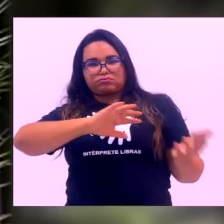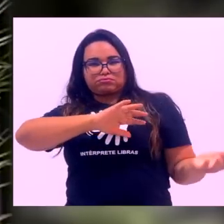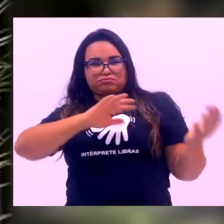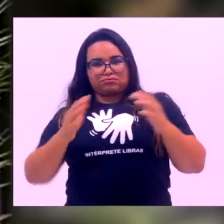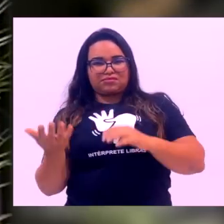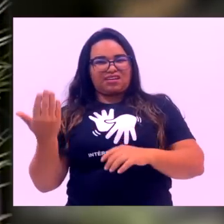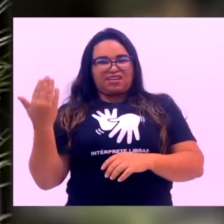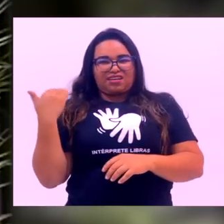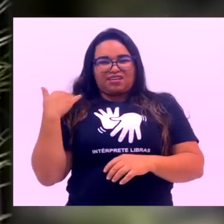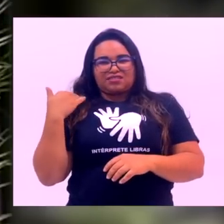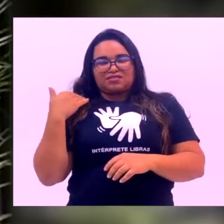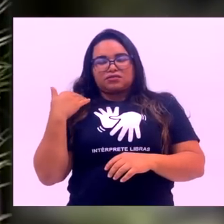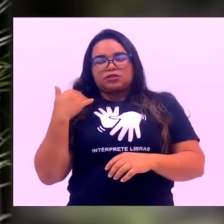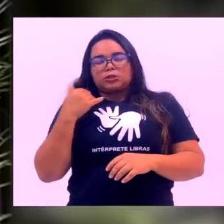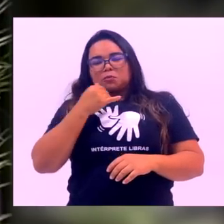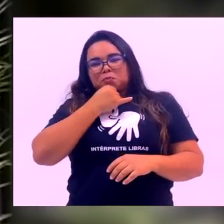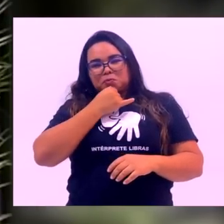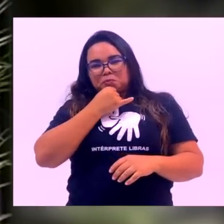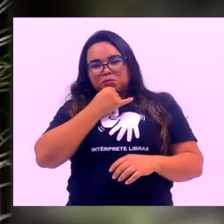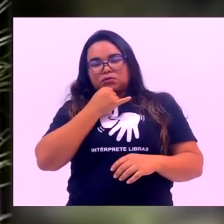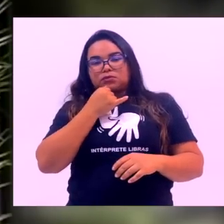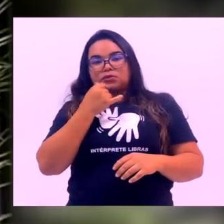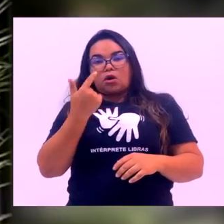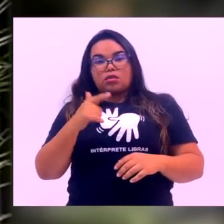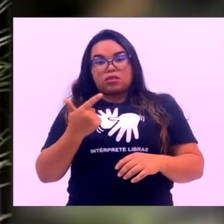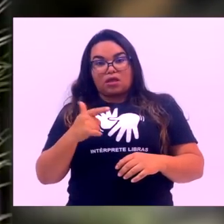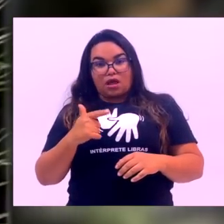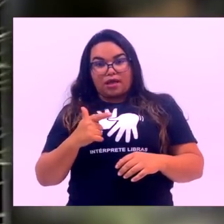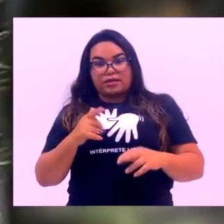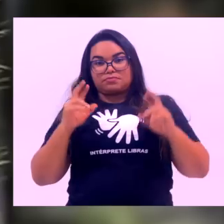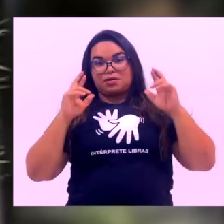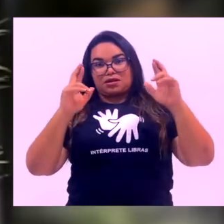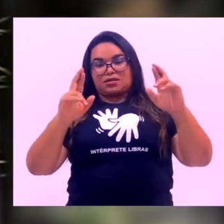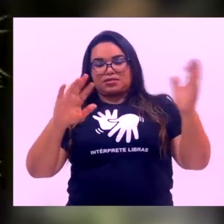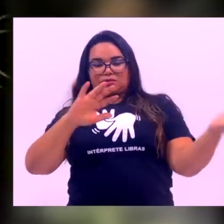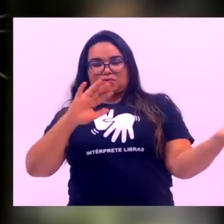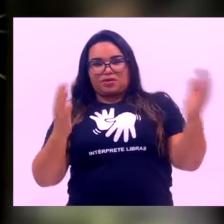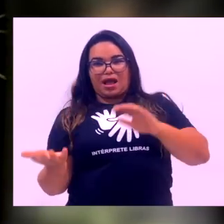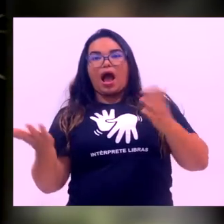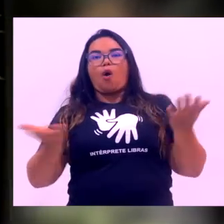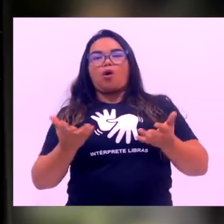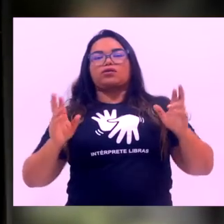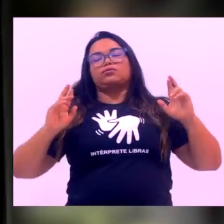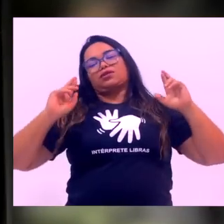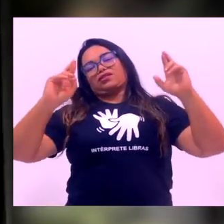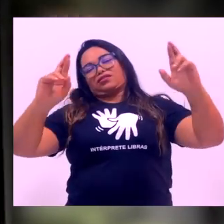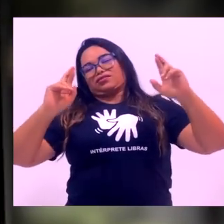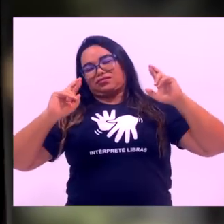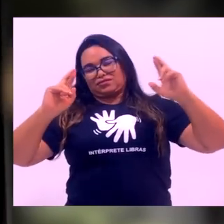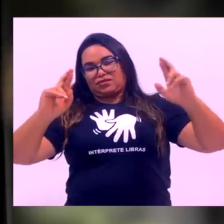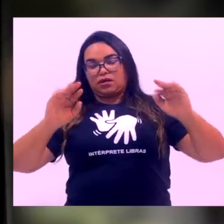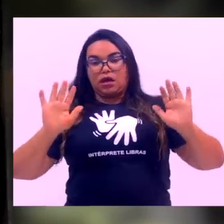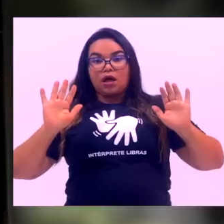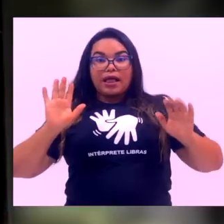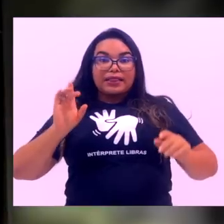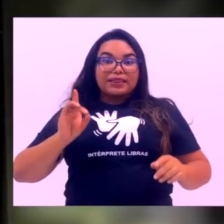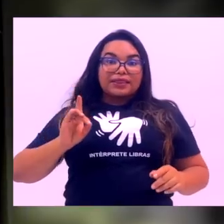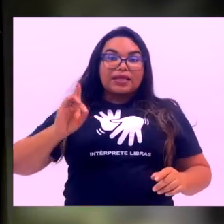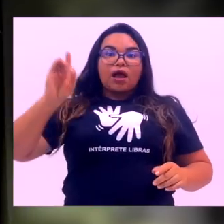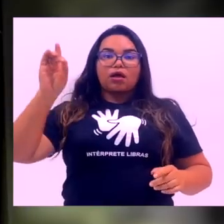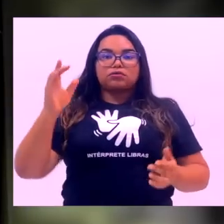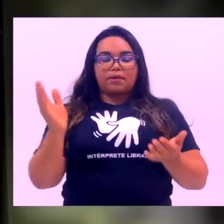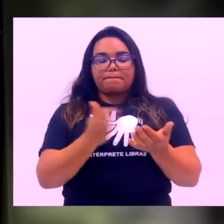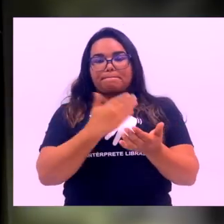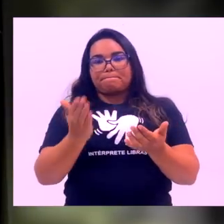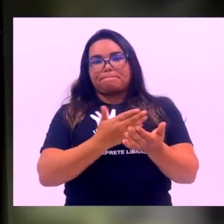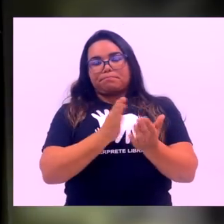esperança, porque Deus me mostrou, e Deus mostra para todos nós, para todos que estamos no mundo,